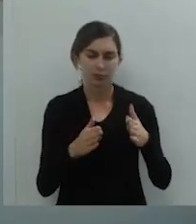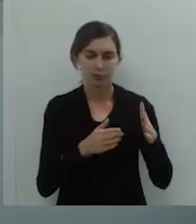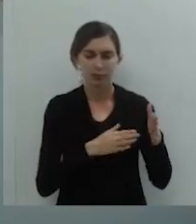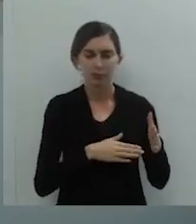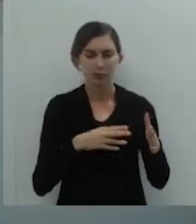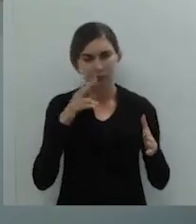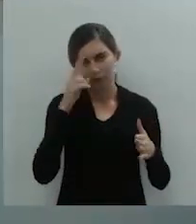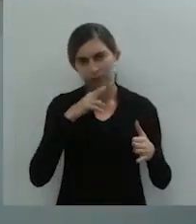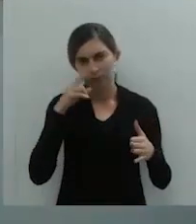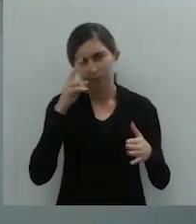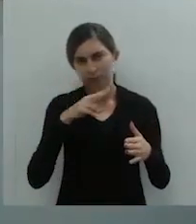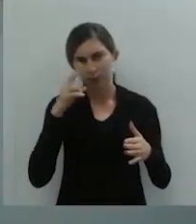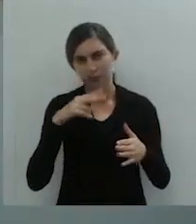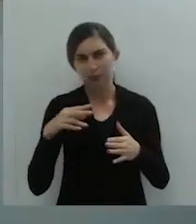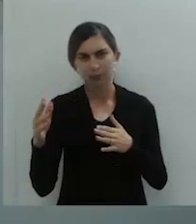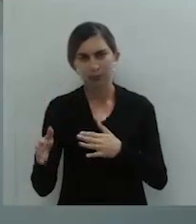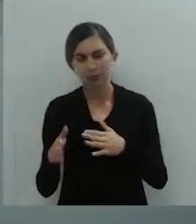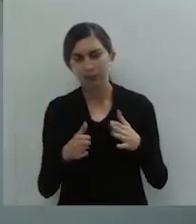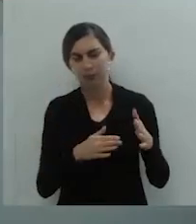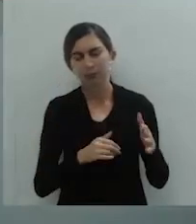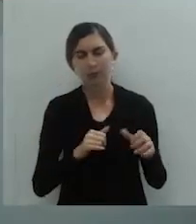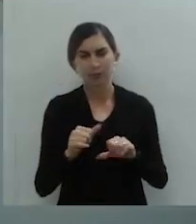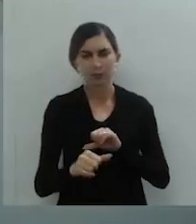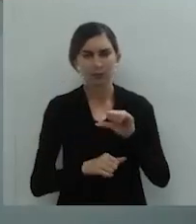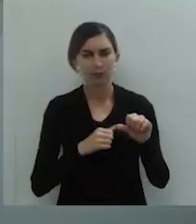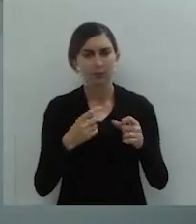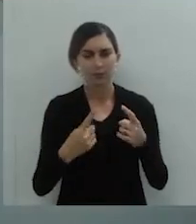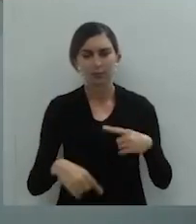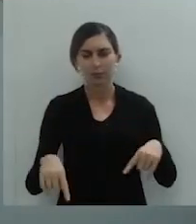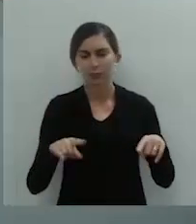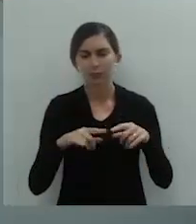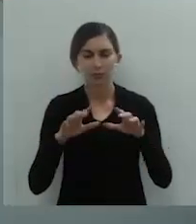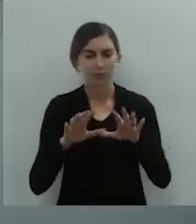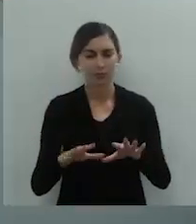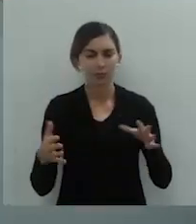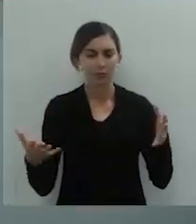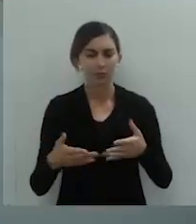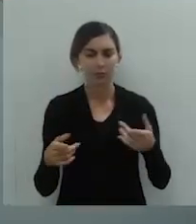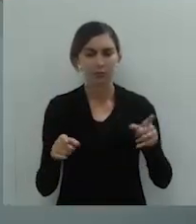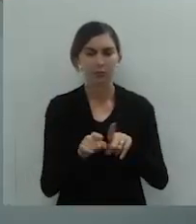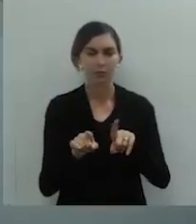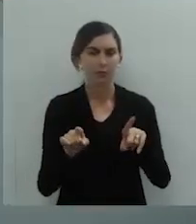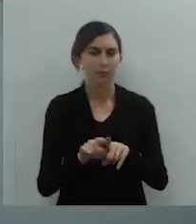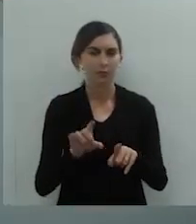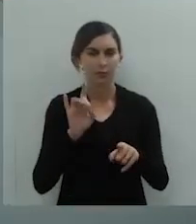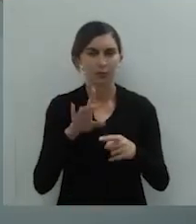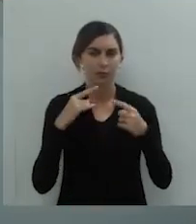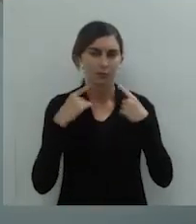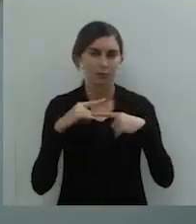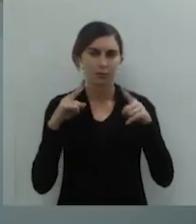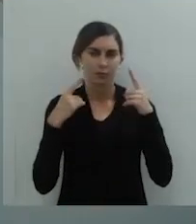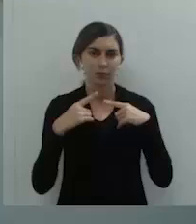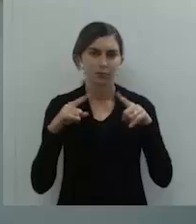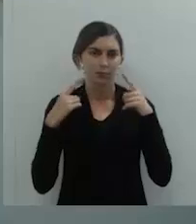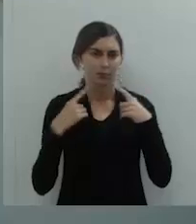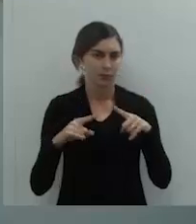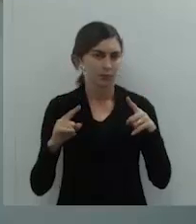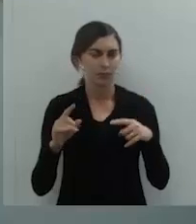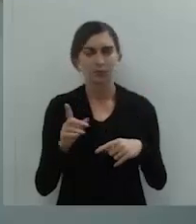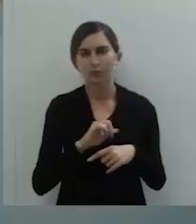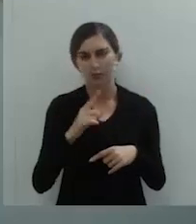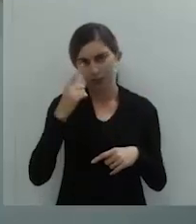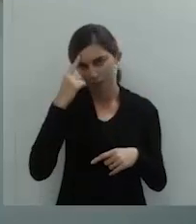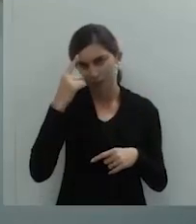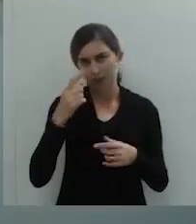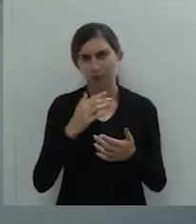na sua historicidade. Para a gente não ficar aqui agora também só na crítica e criar uma